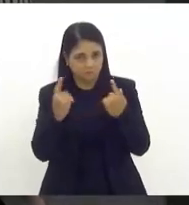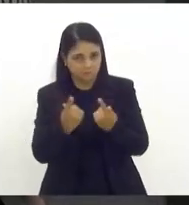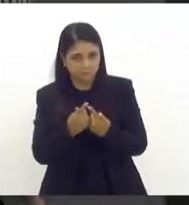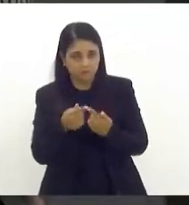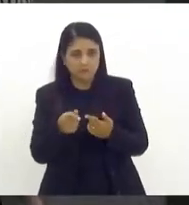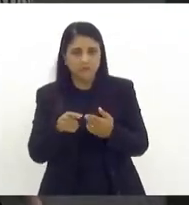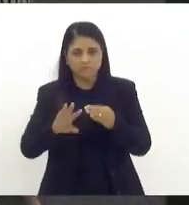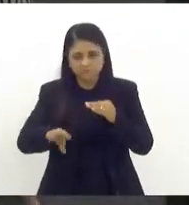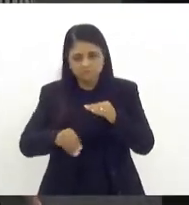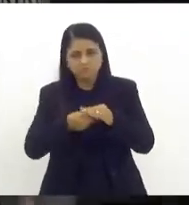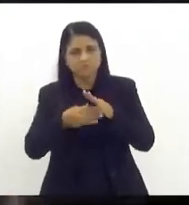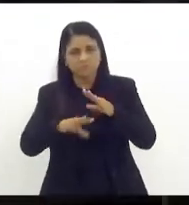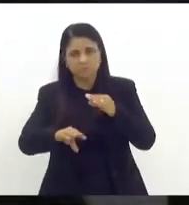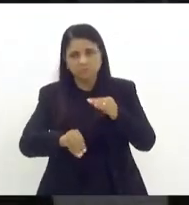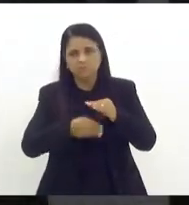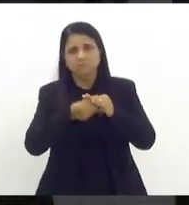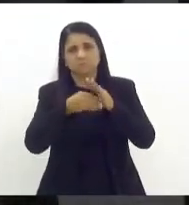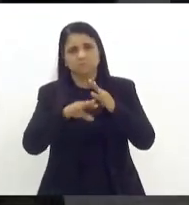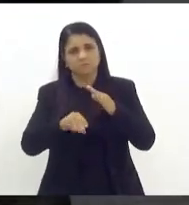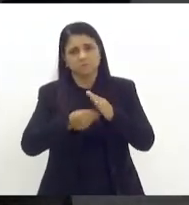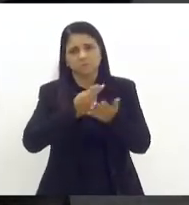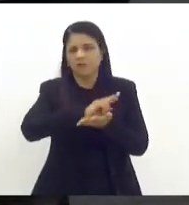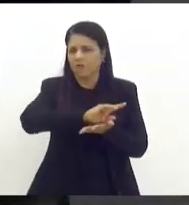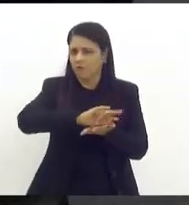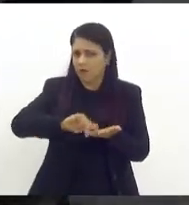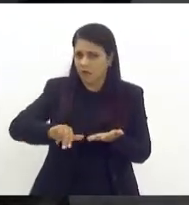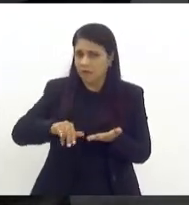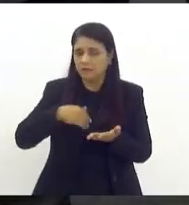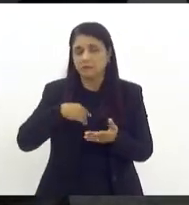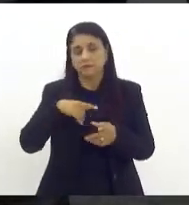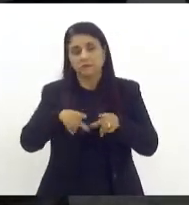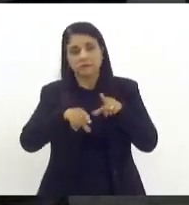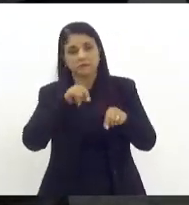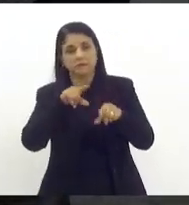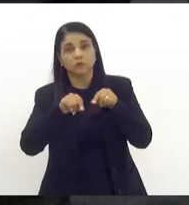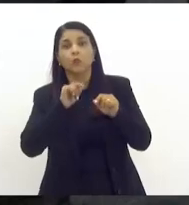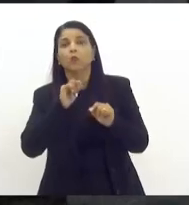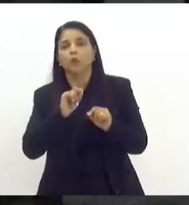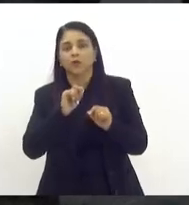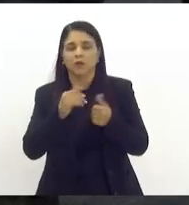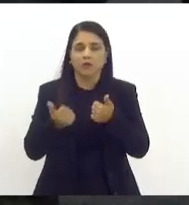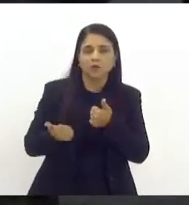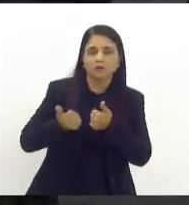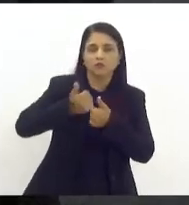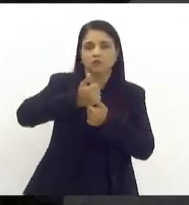emendas e que se optou por um substitutivo